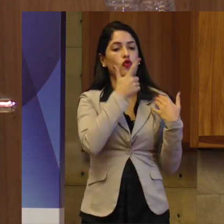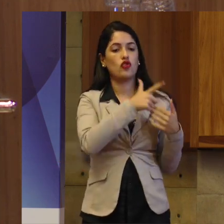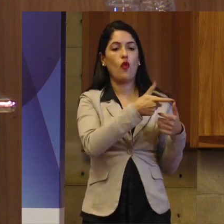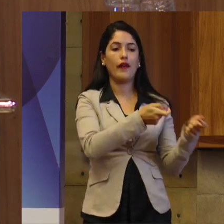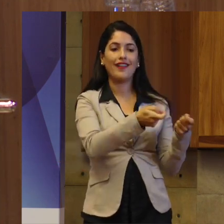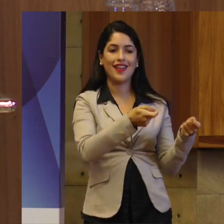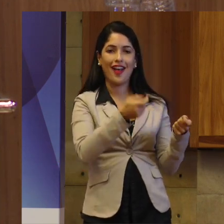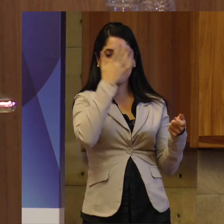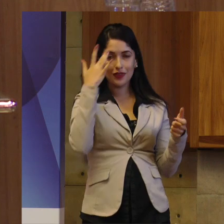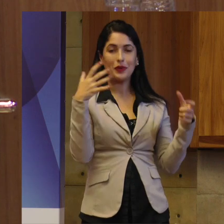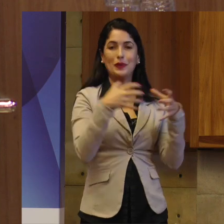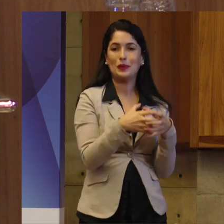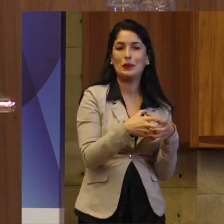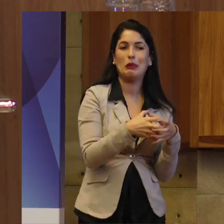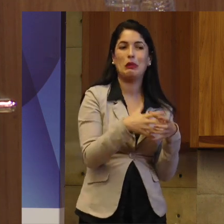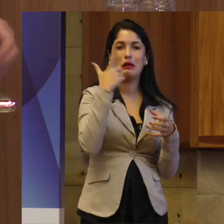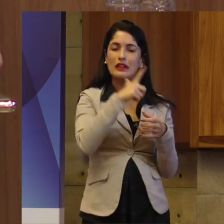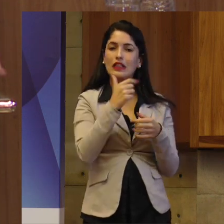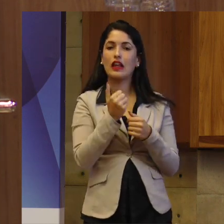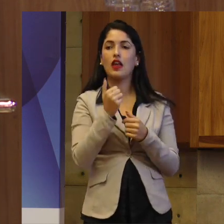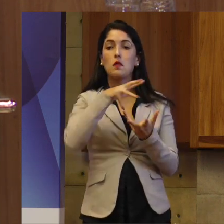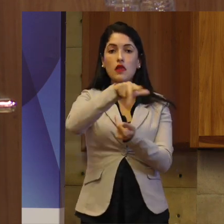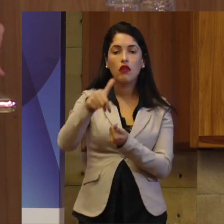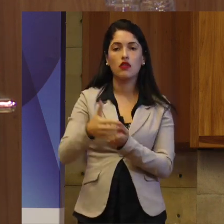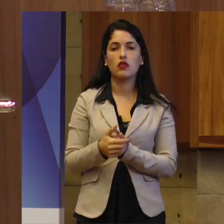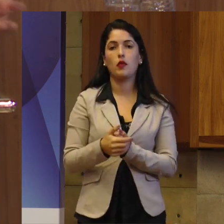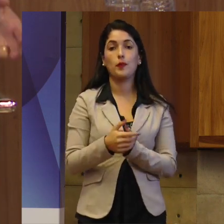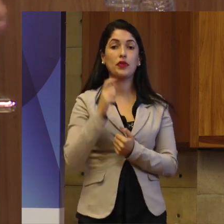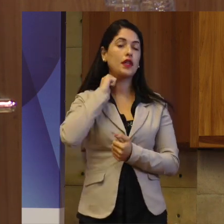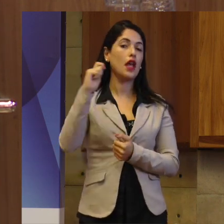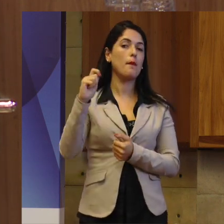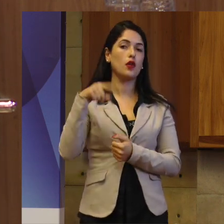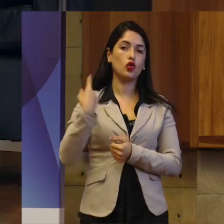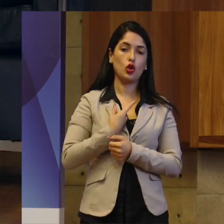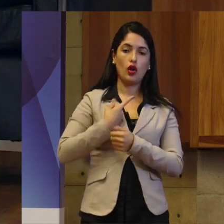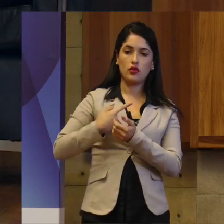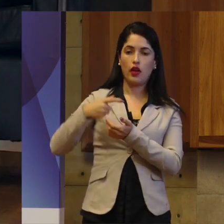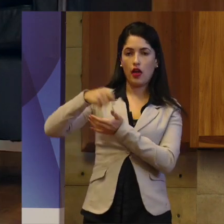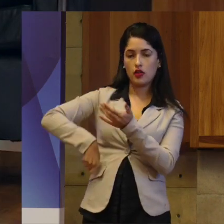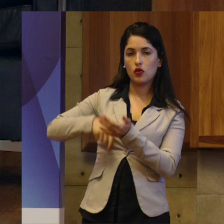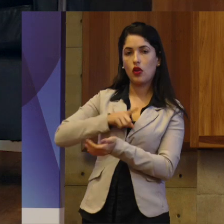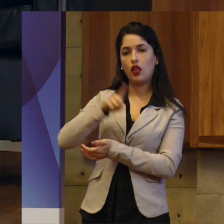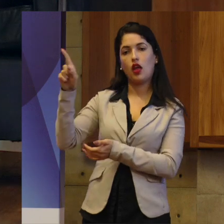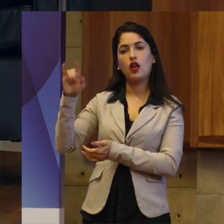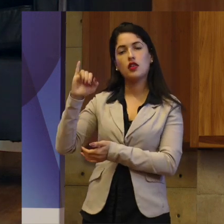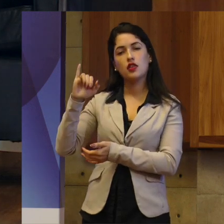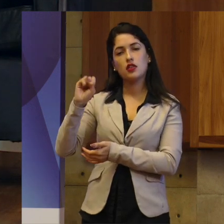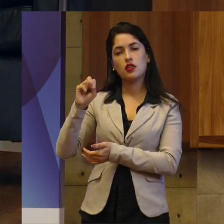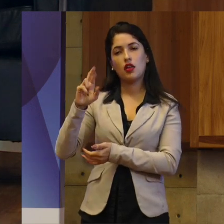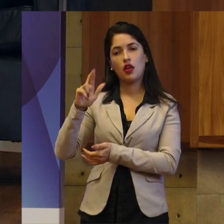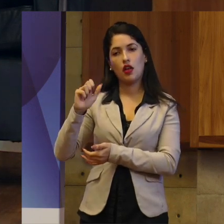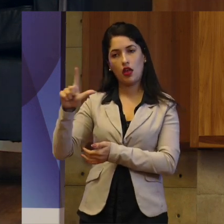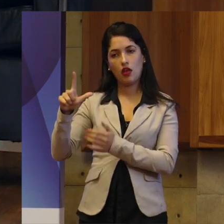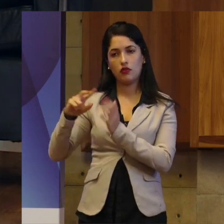para esse esforço de internacionalização. Em abril desse ano, nós assinamos com Israel um acordo quadro em ciência, tecnologia e inovação, que não existia até